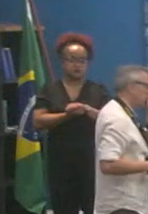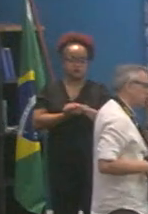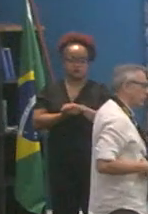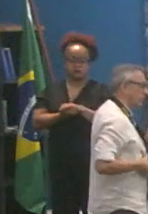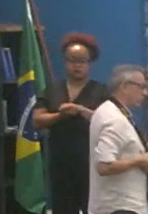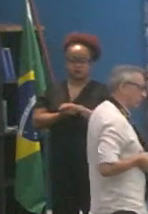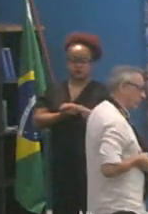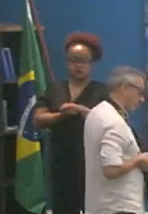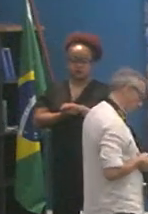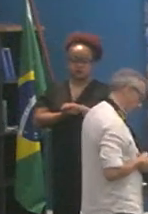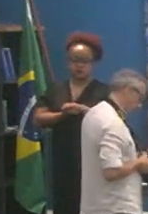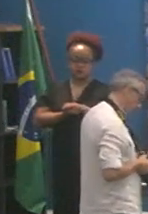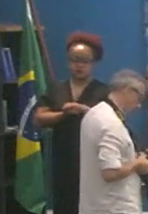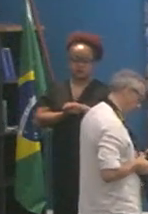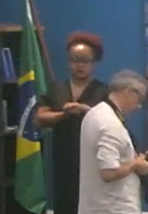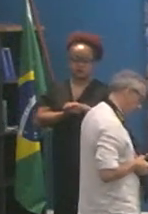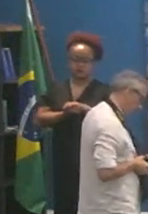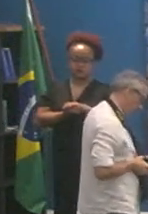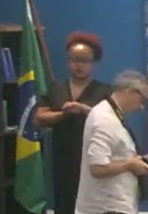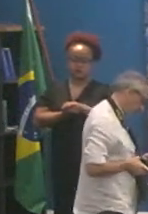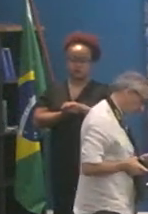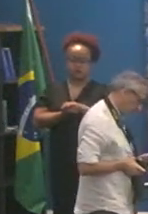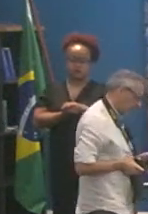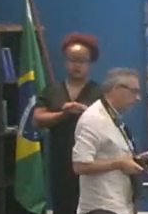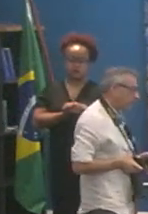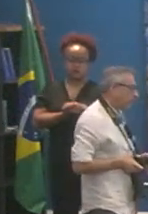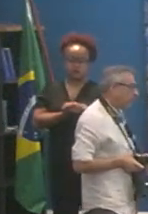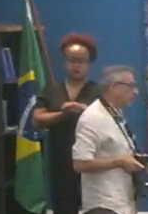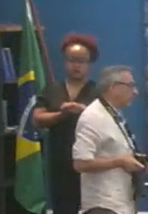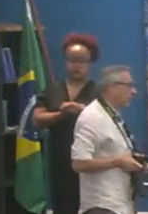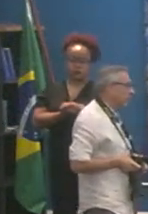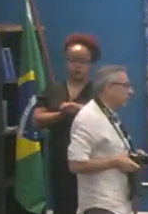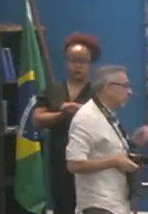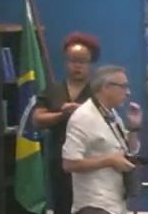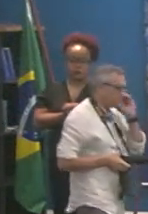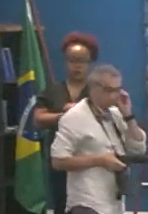Muito obrigado. Graças a